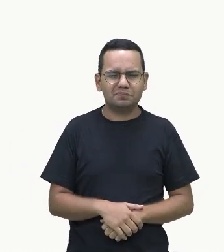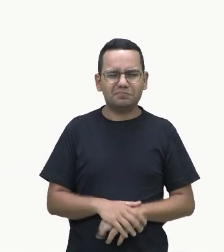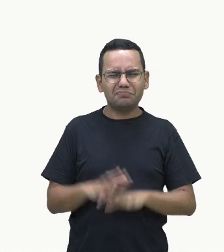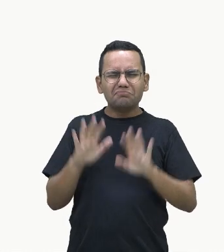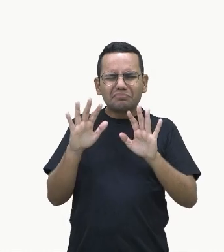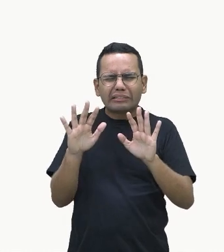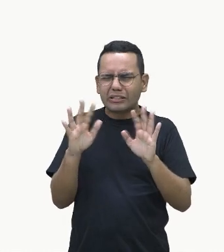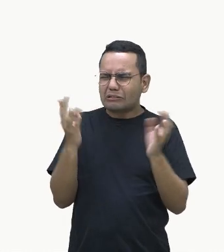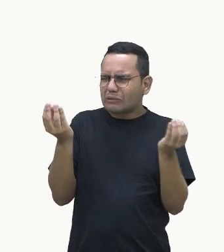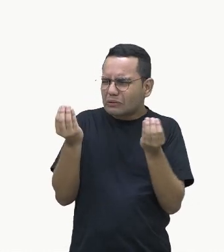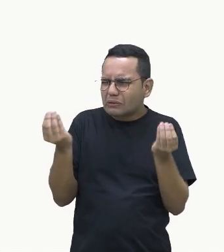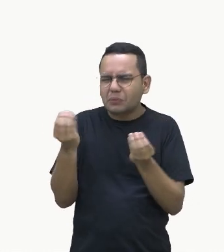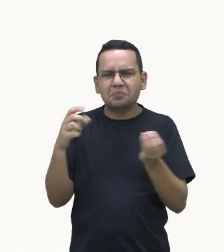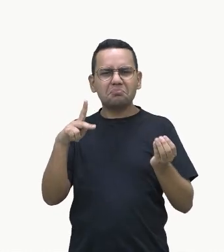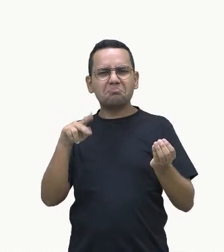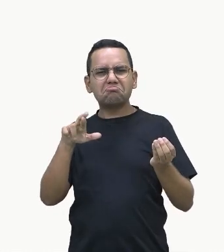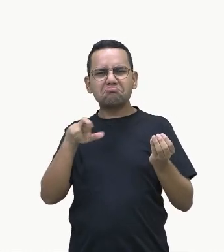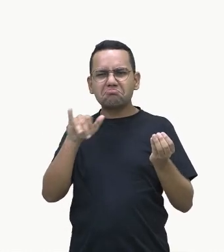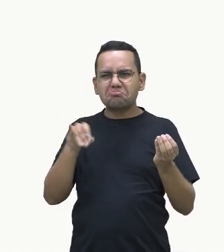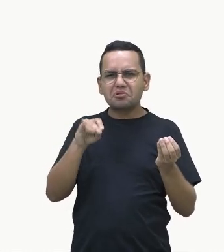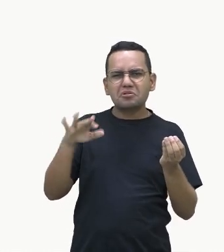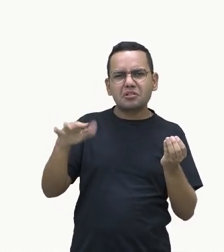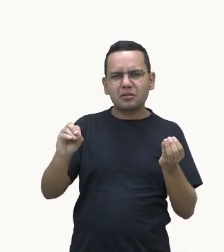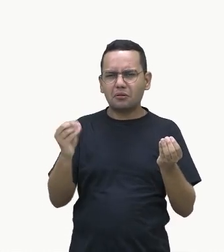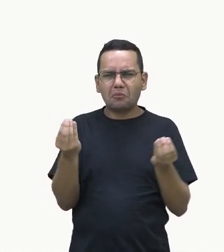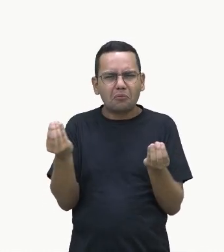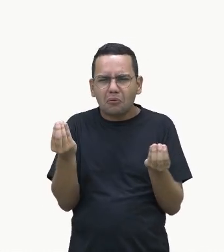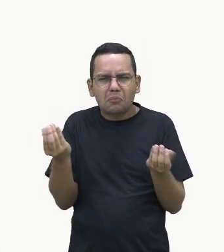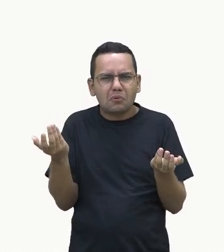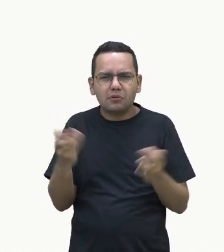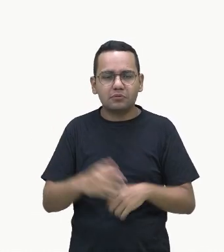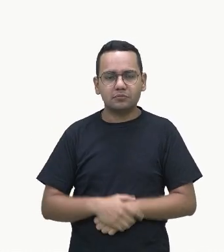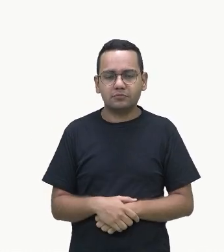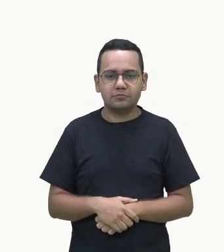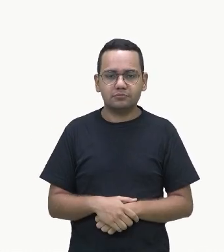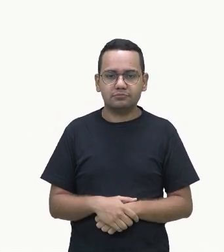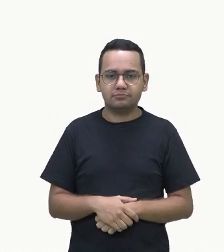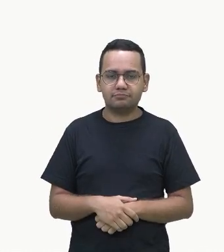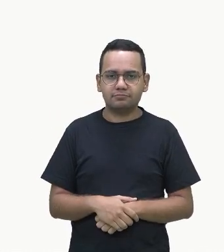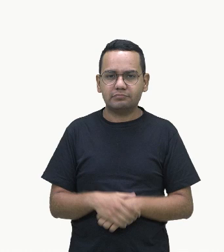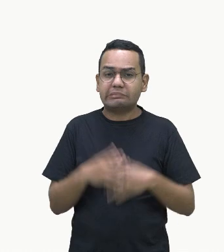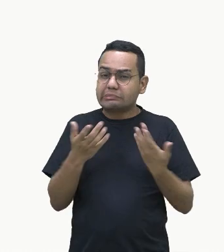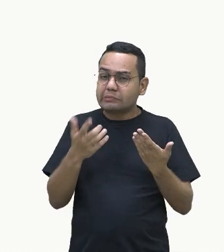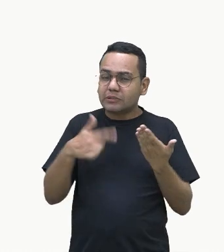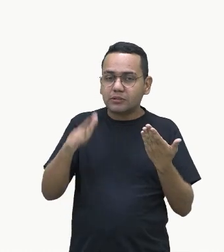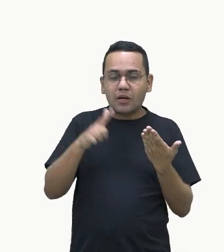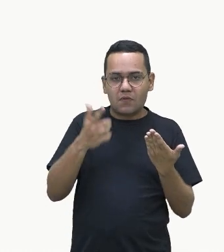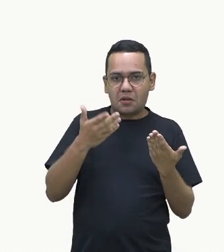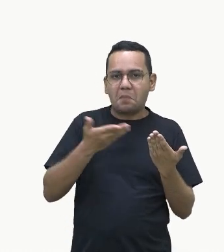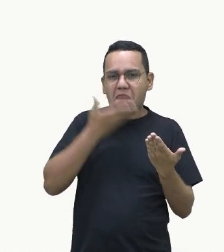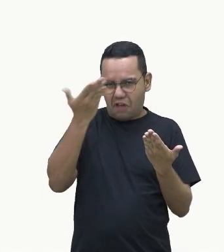assim projeção do cateto AB sobre a hipotenusa? Para ficar fácil para você,